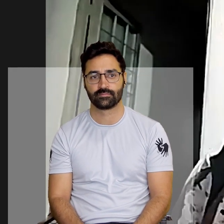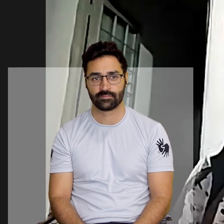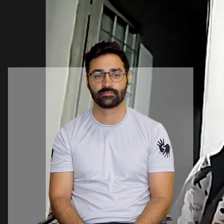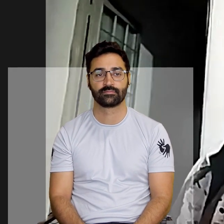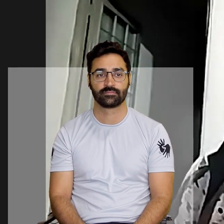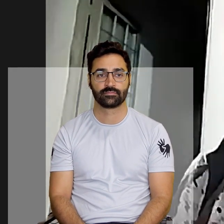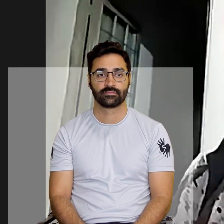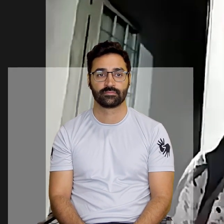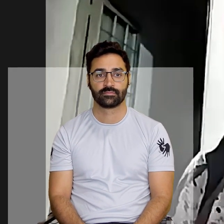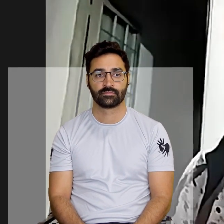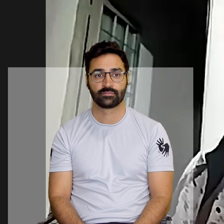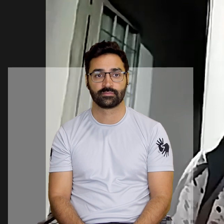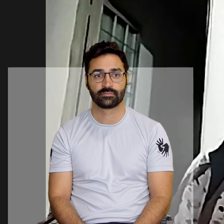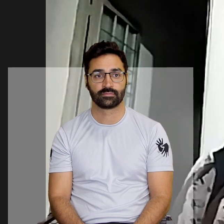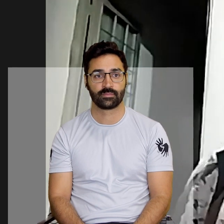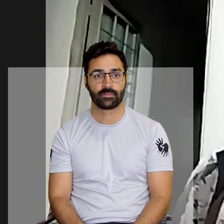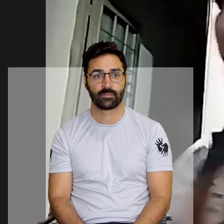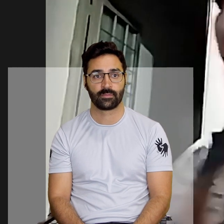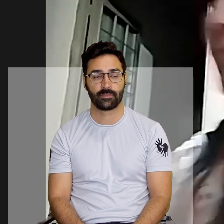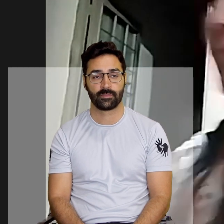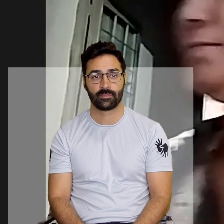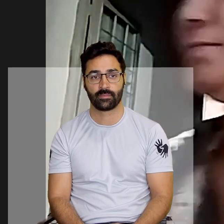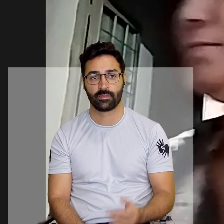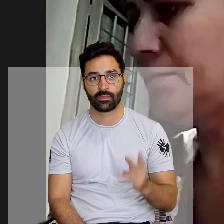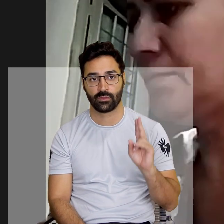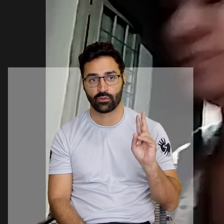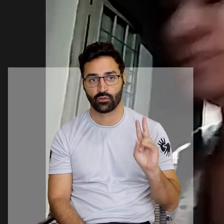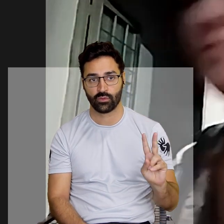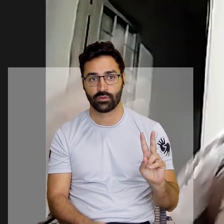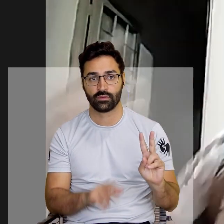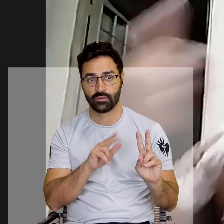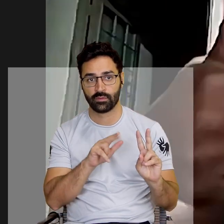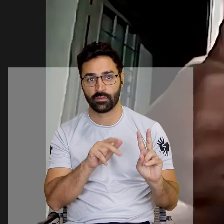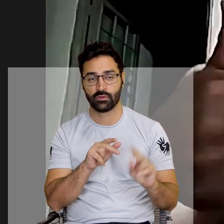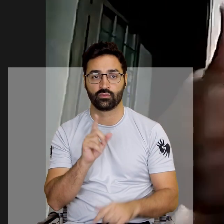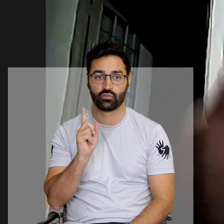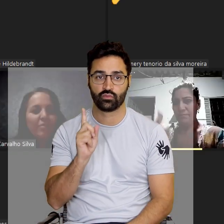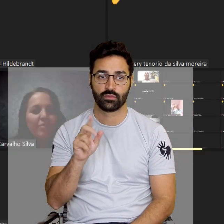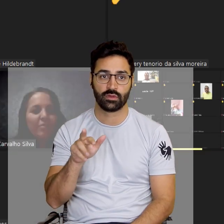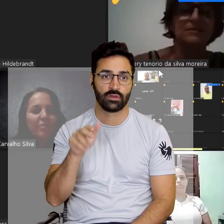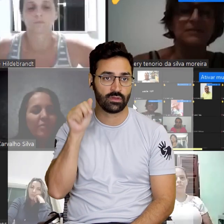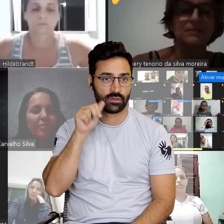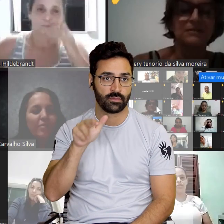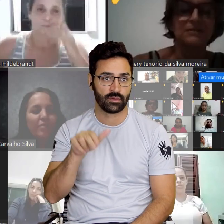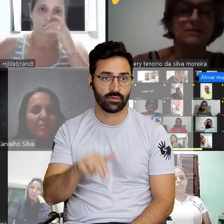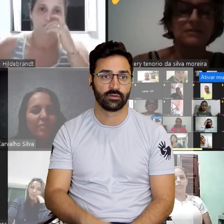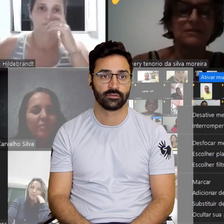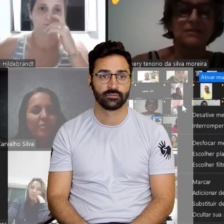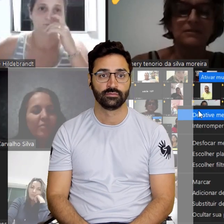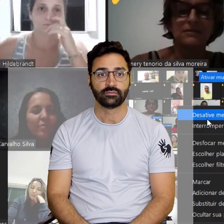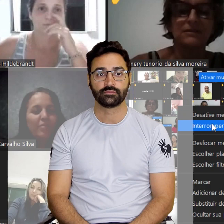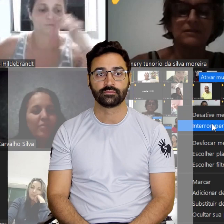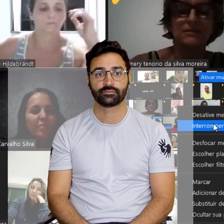Dois irmãos e uma irmã. Ótimo. Agora vamos lá,